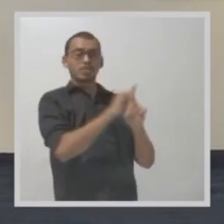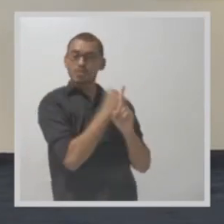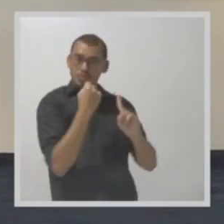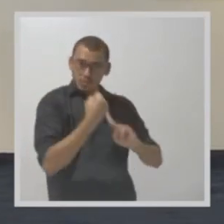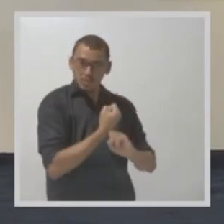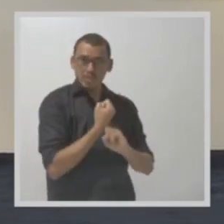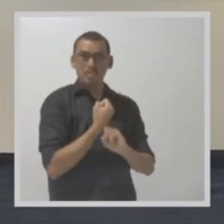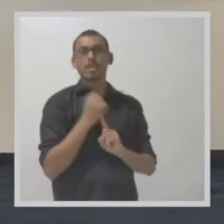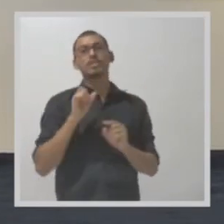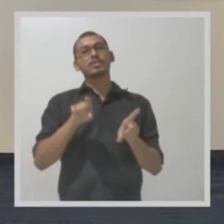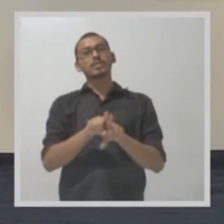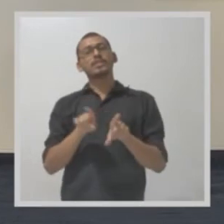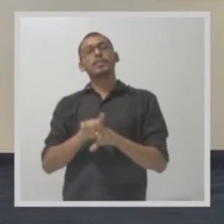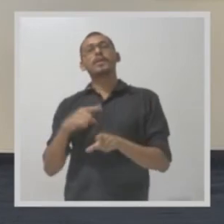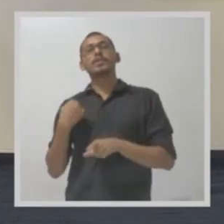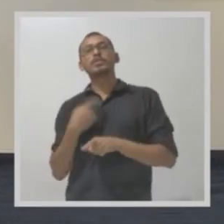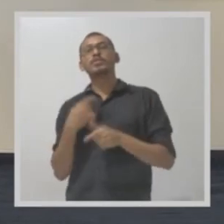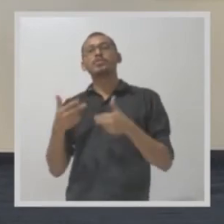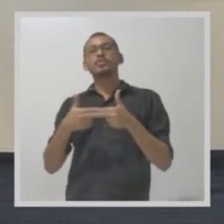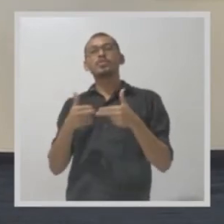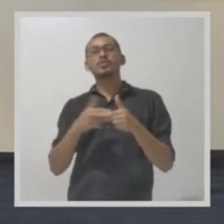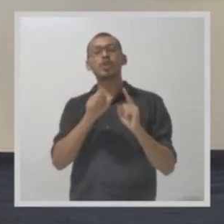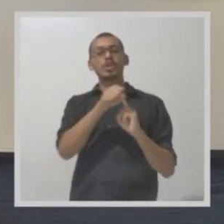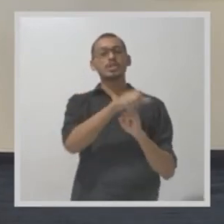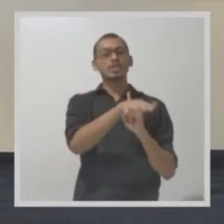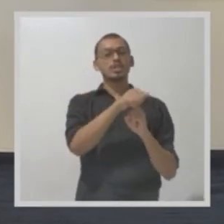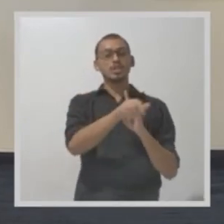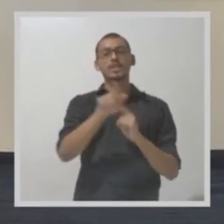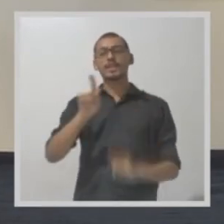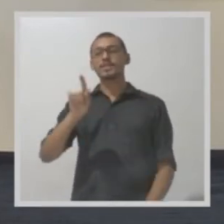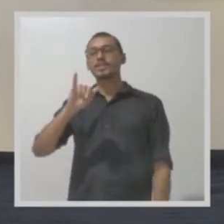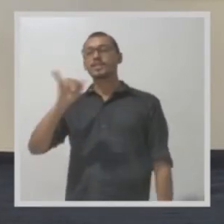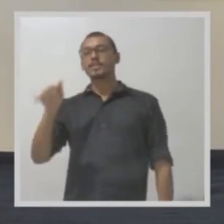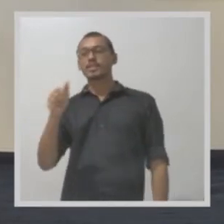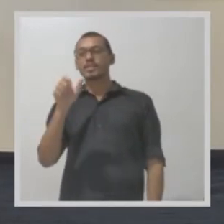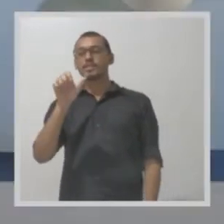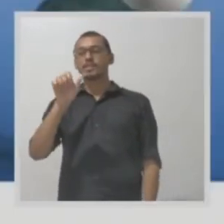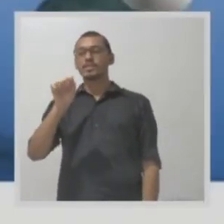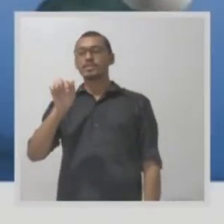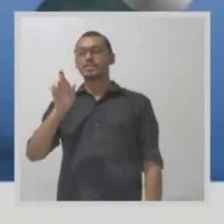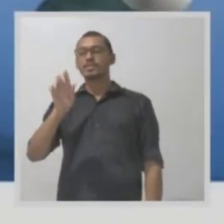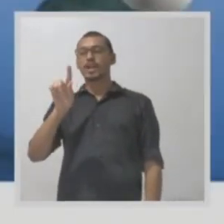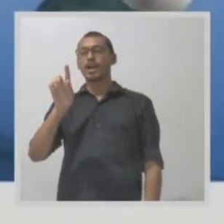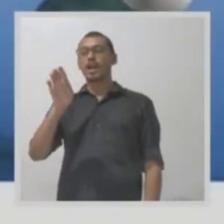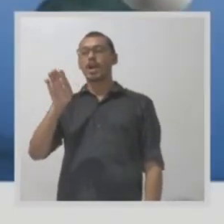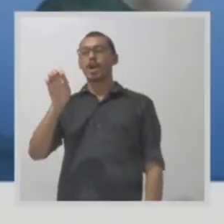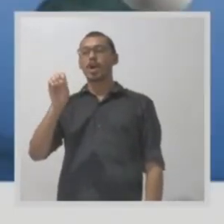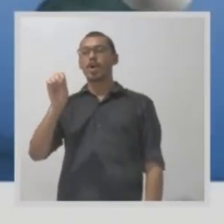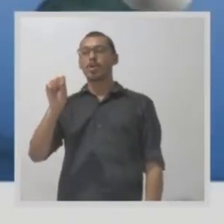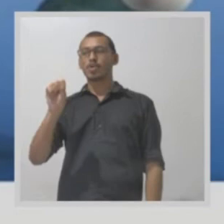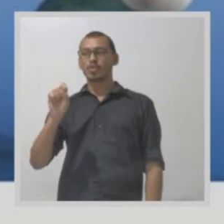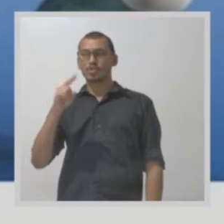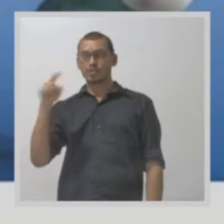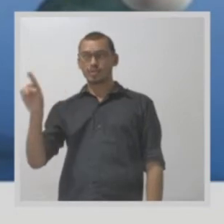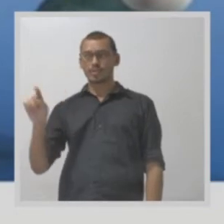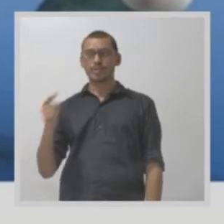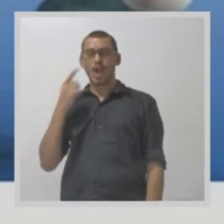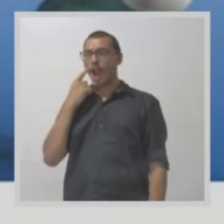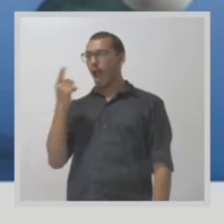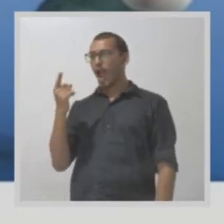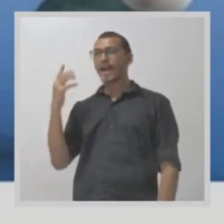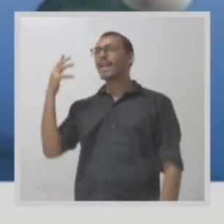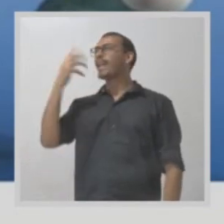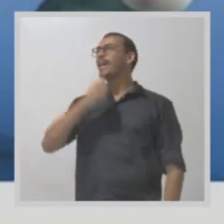sociais, as gírias e os jargões, nós vamos exercitar. Lindo, né? Adorei